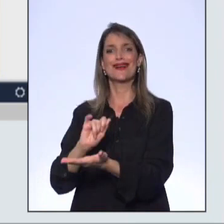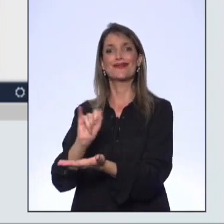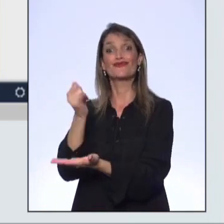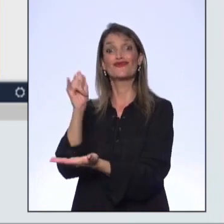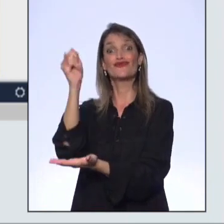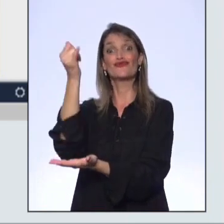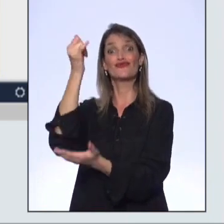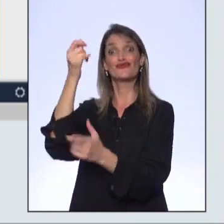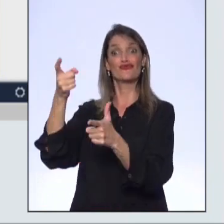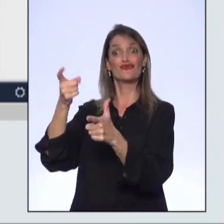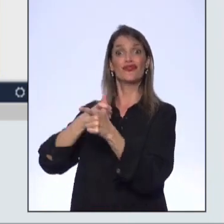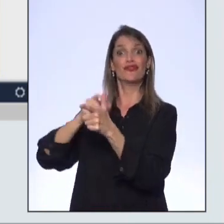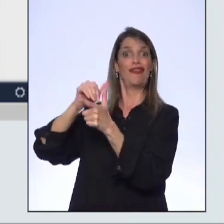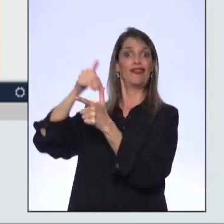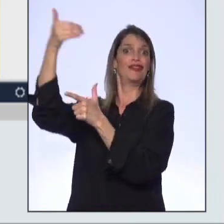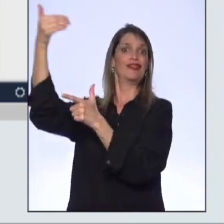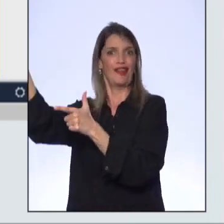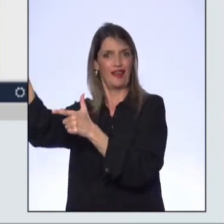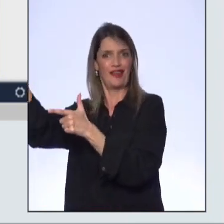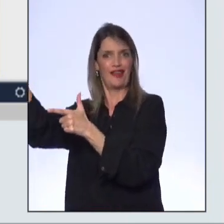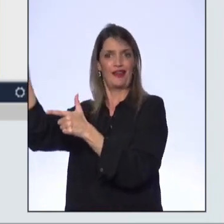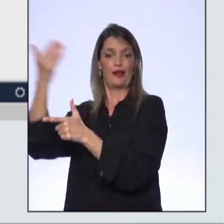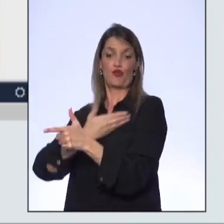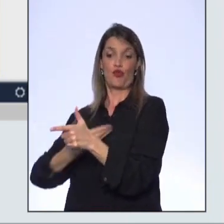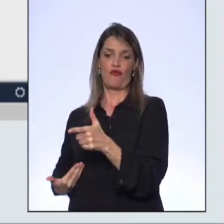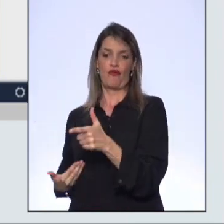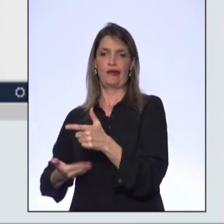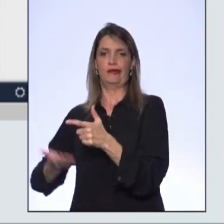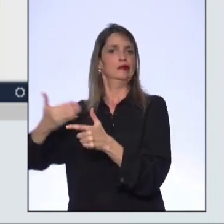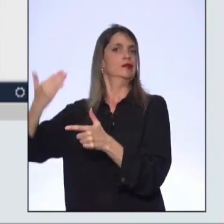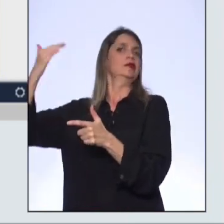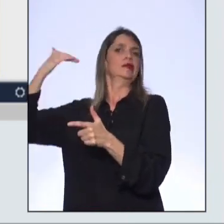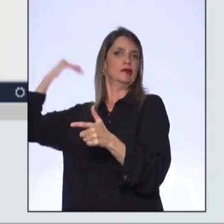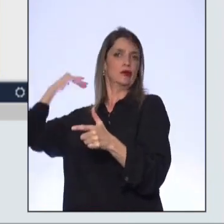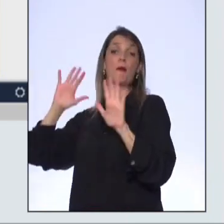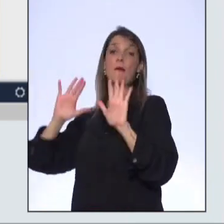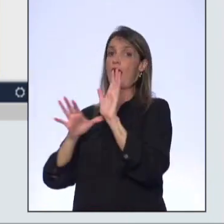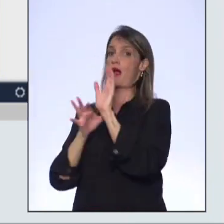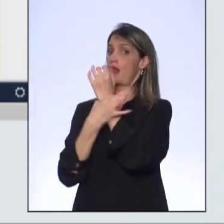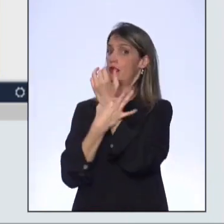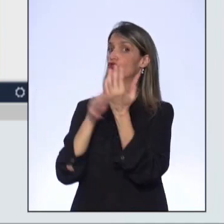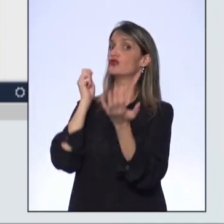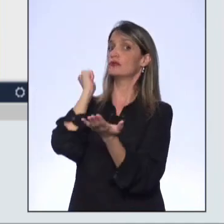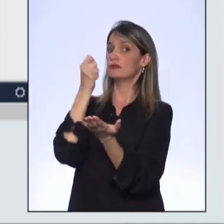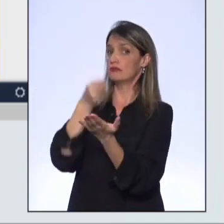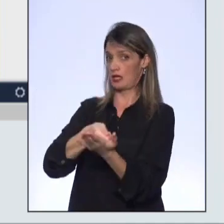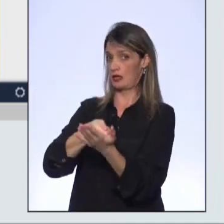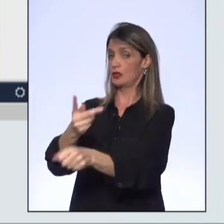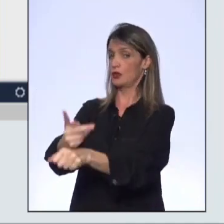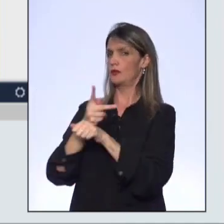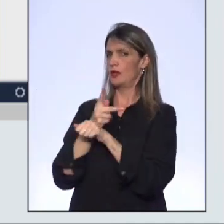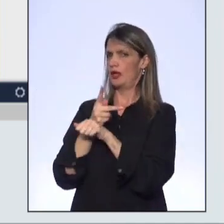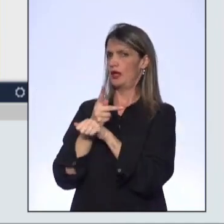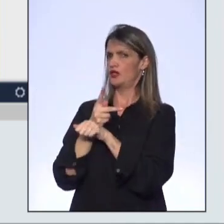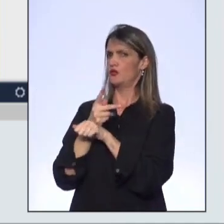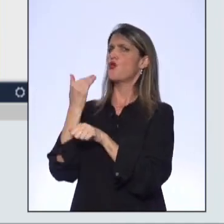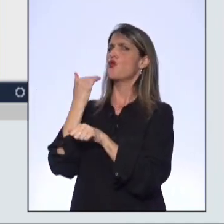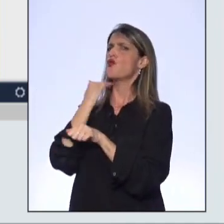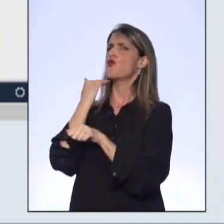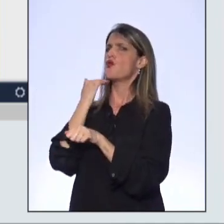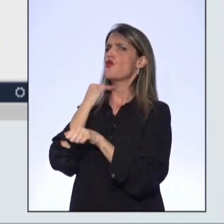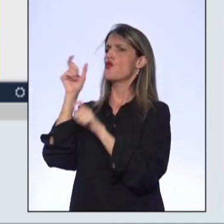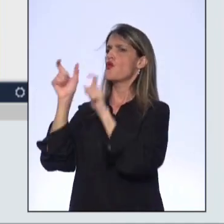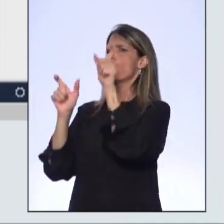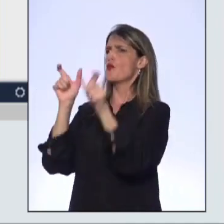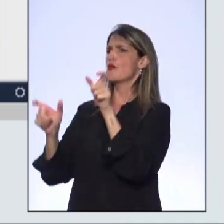externa brasileira contraída nos governos anteriores. Como garantia de pagamento desse empréstimo, os banqueiros estrangeiros fizeram